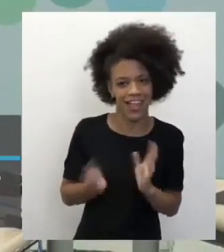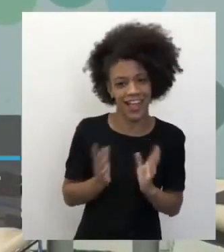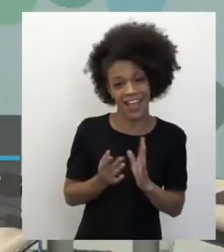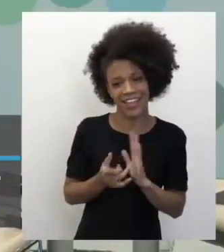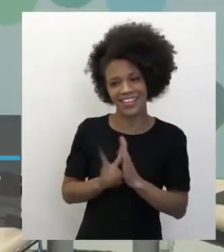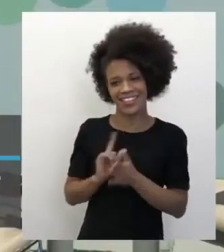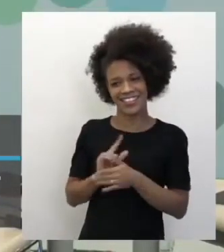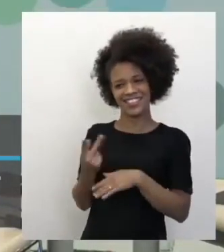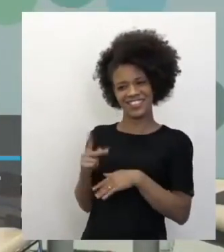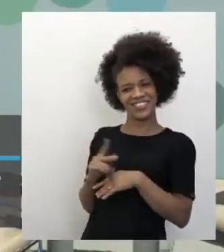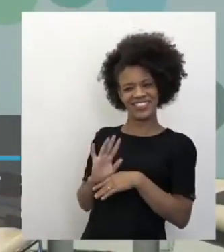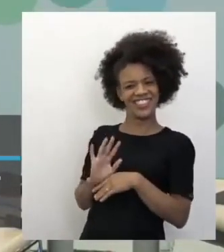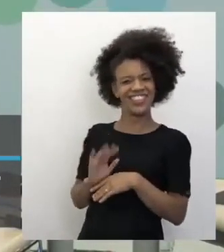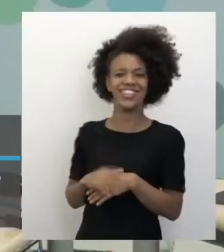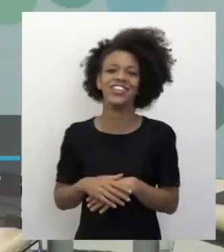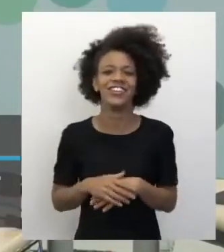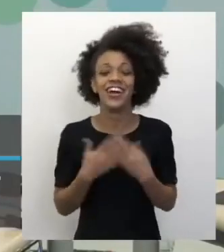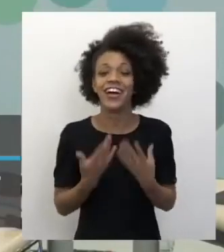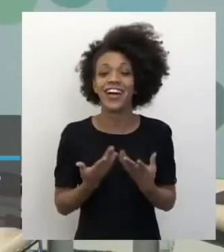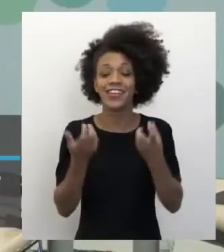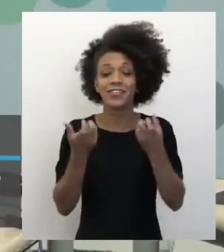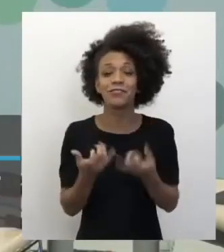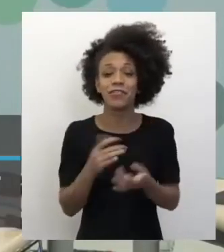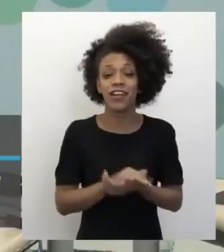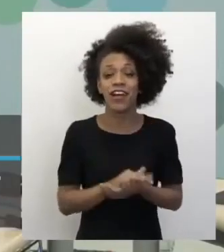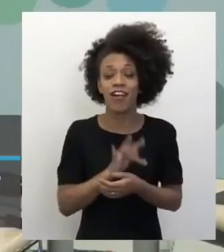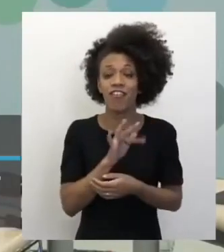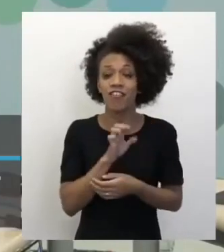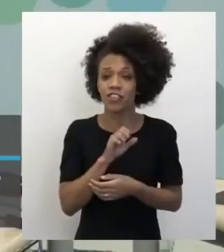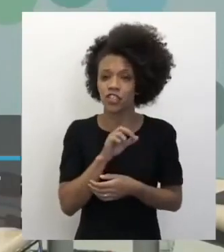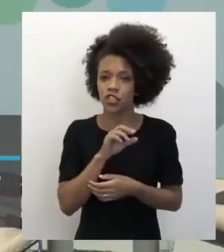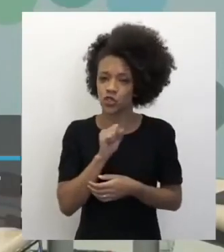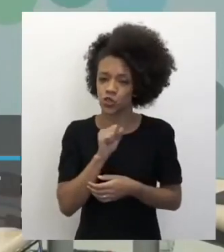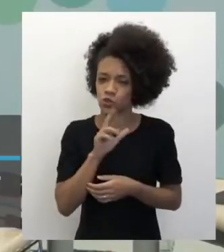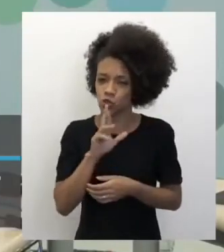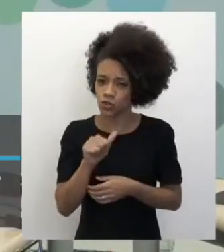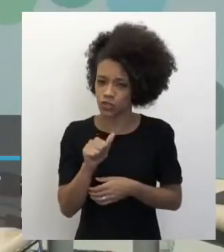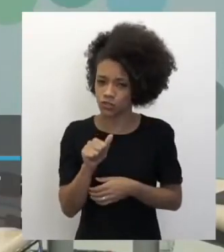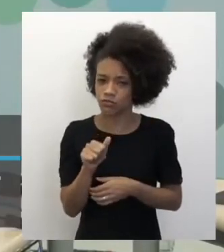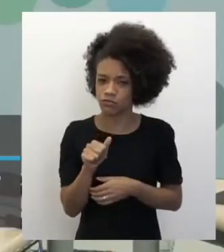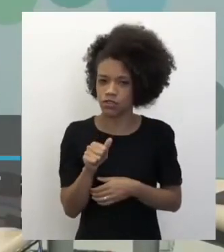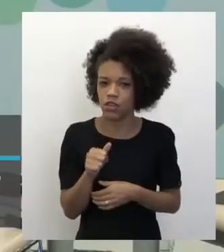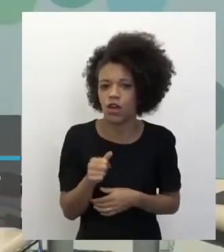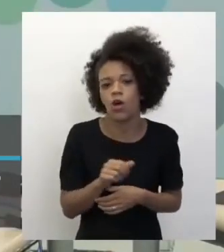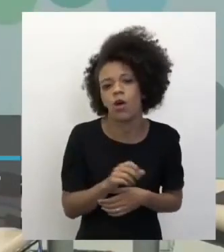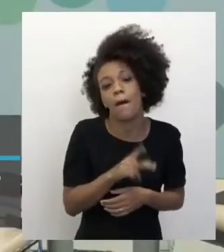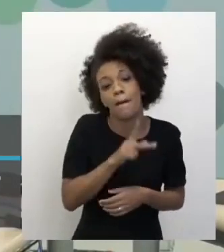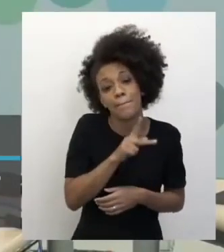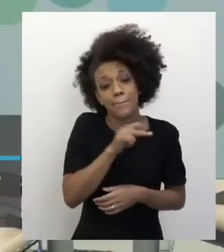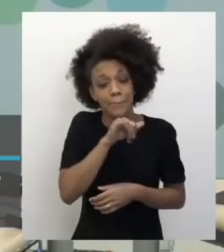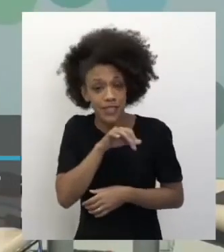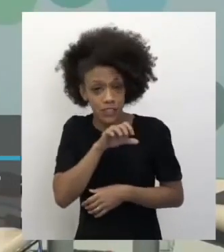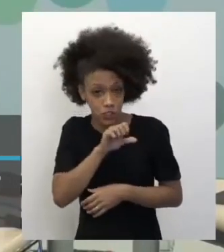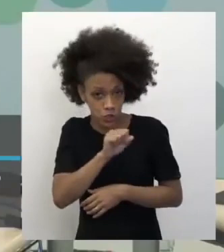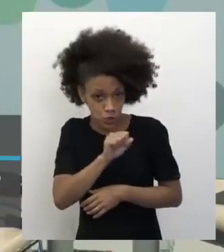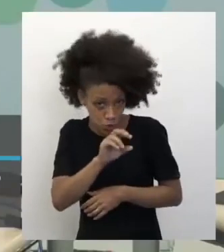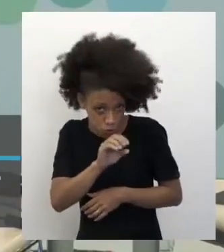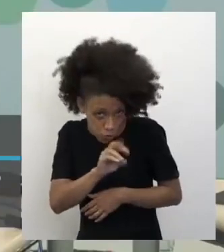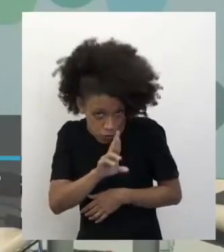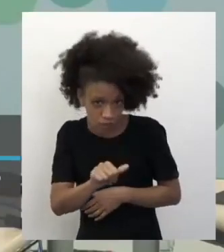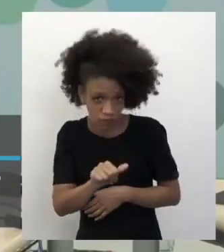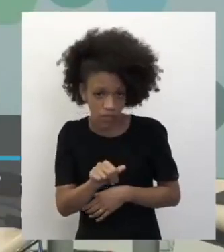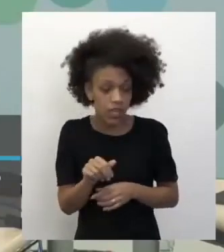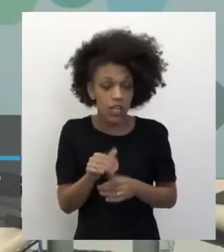né? A gente até falava fessora, né? E eles já falam... Ou psora, e eles falam sora